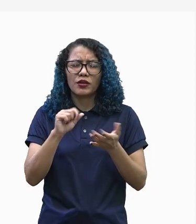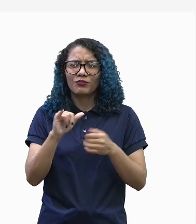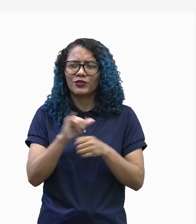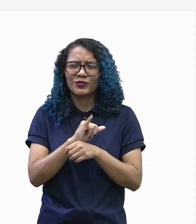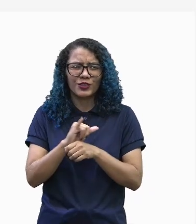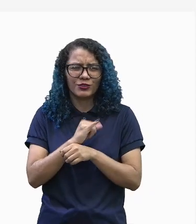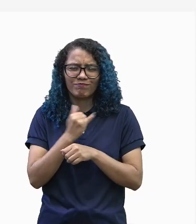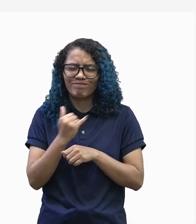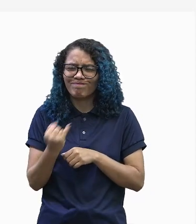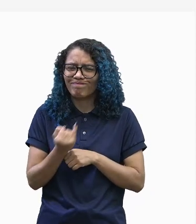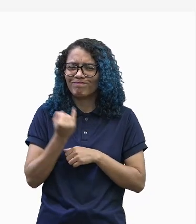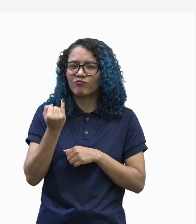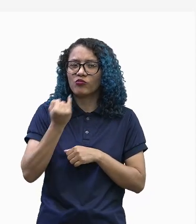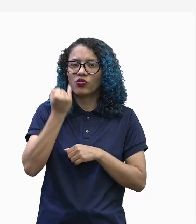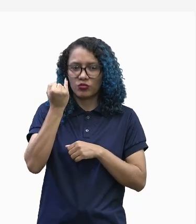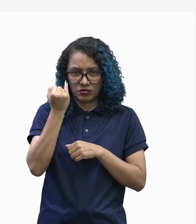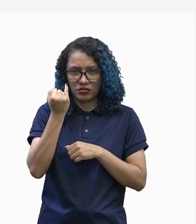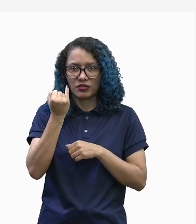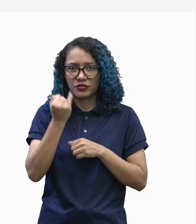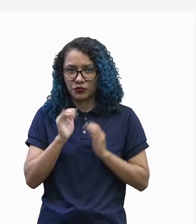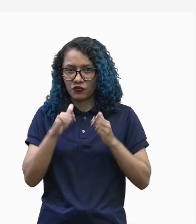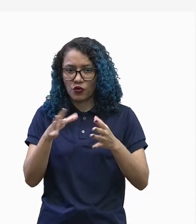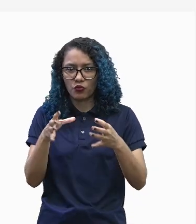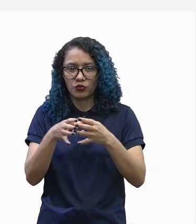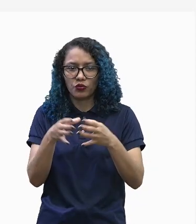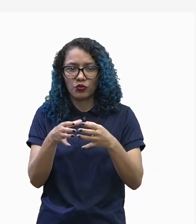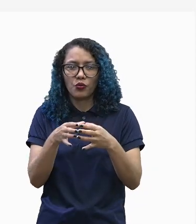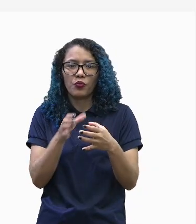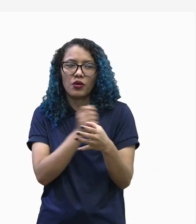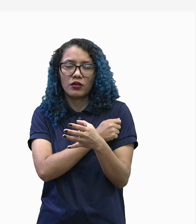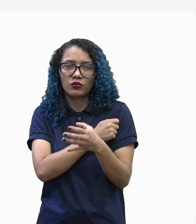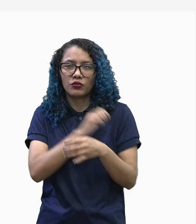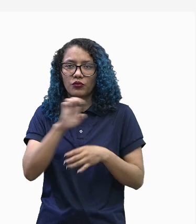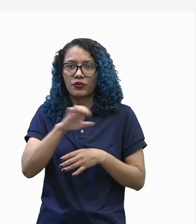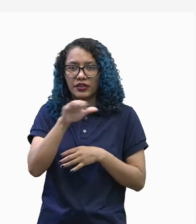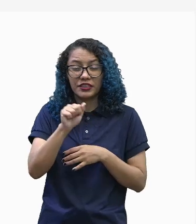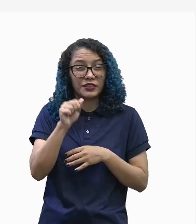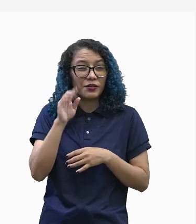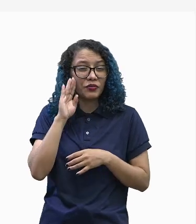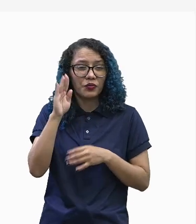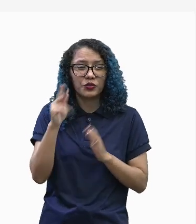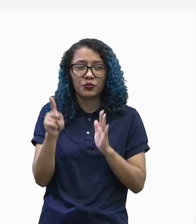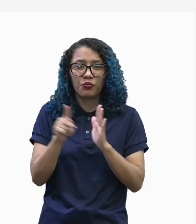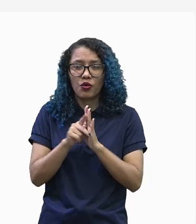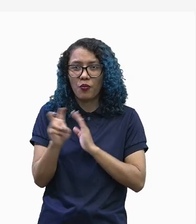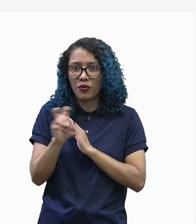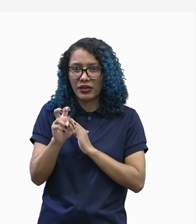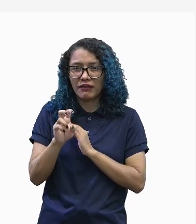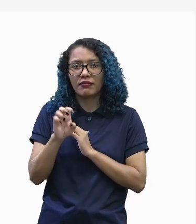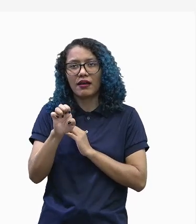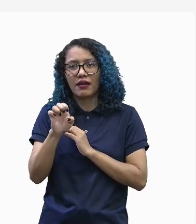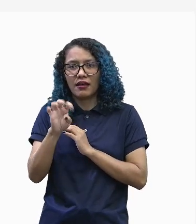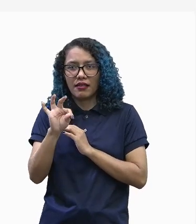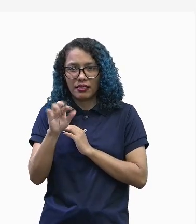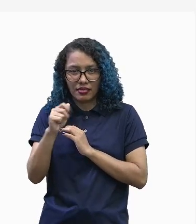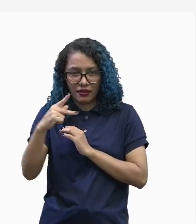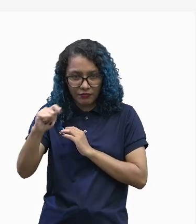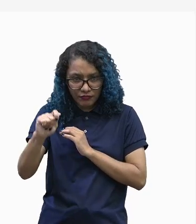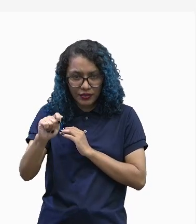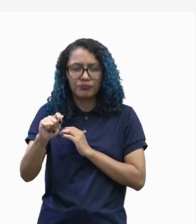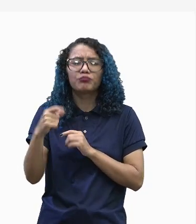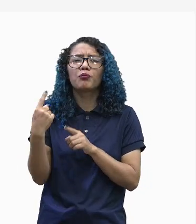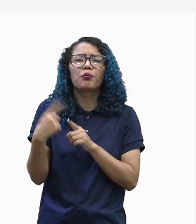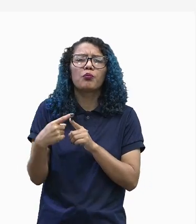ferramenta essencial para os alunos da EJA, especialmente na quinta etapa,